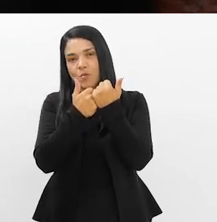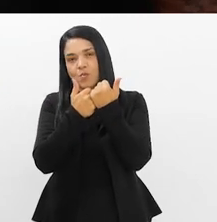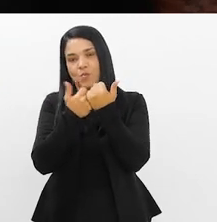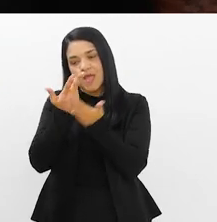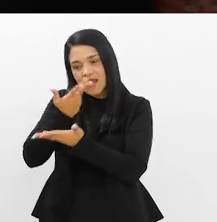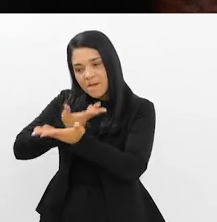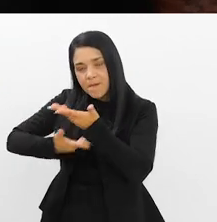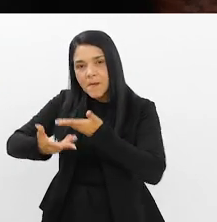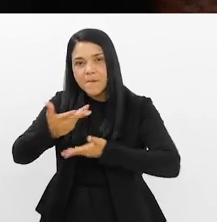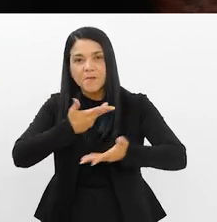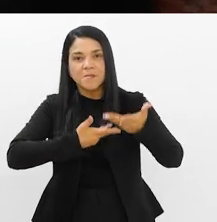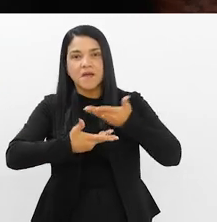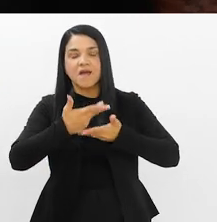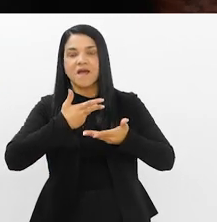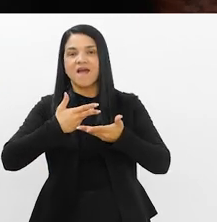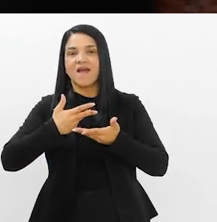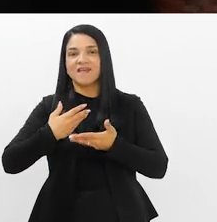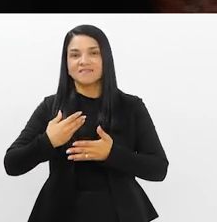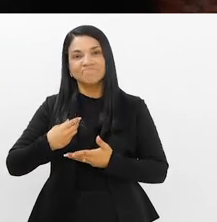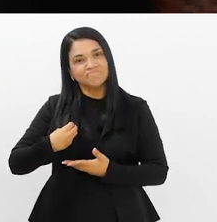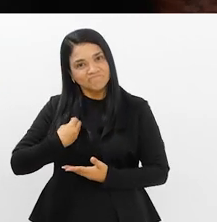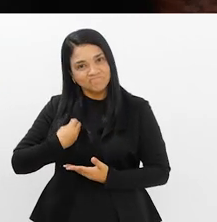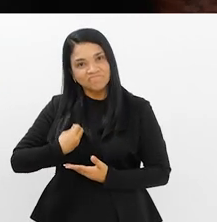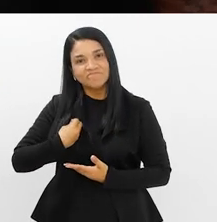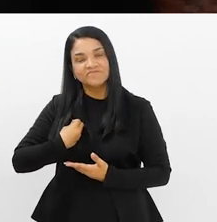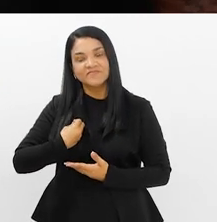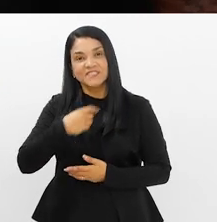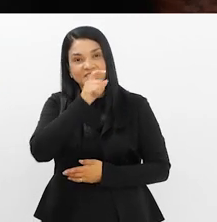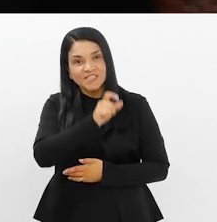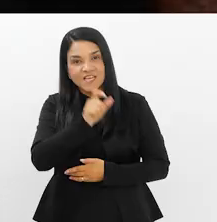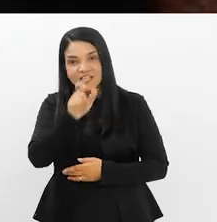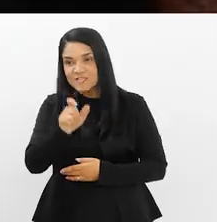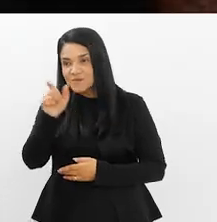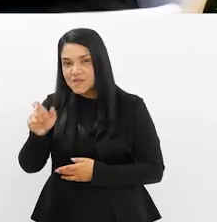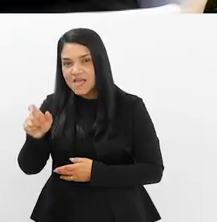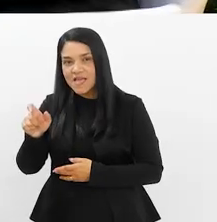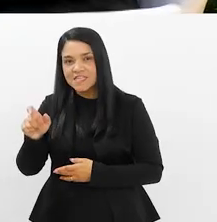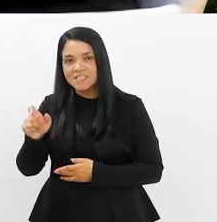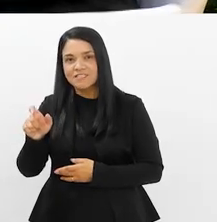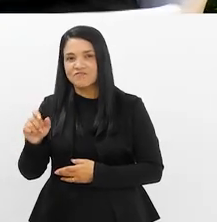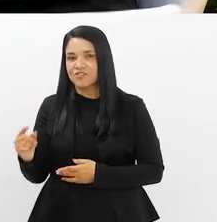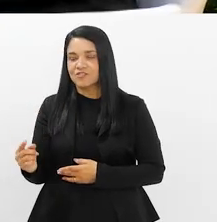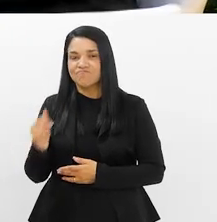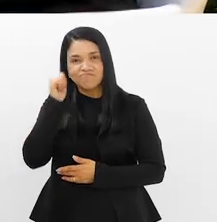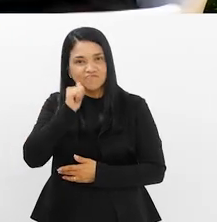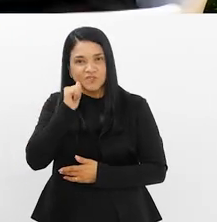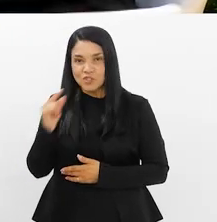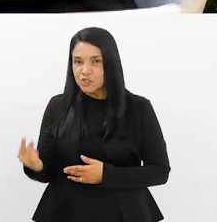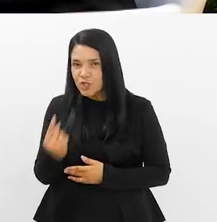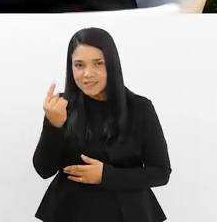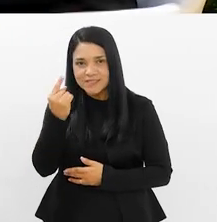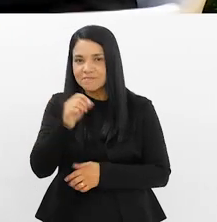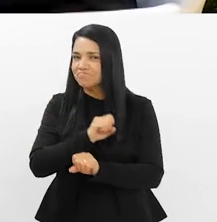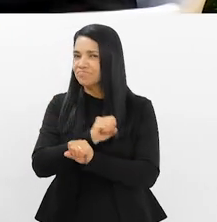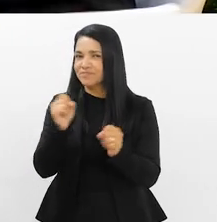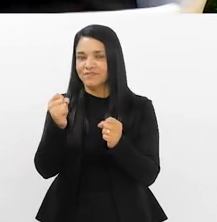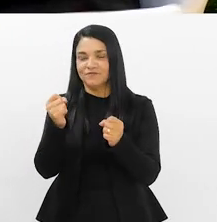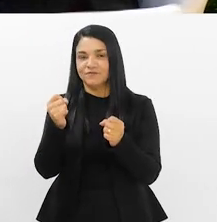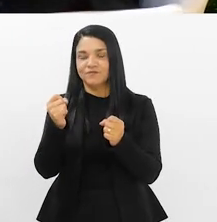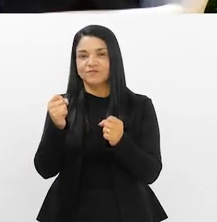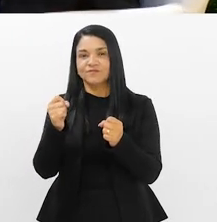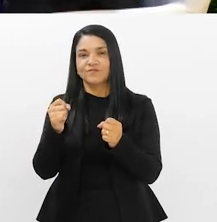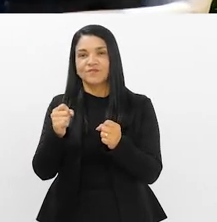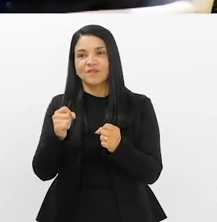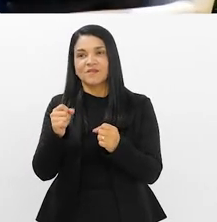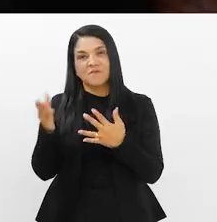apoio, né? Essa rede de apoio. Poder saber que existe, né? Exatamente, que essas mulheres, elas não estão sós.